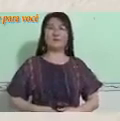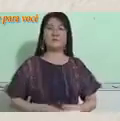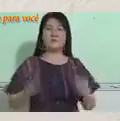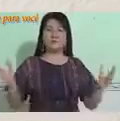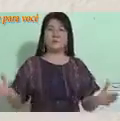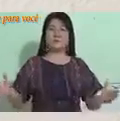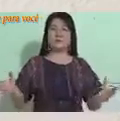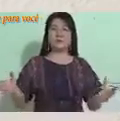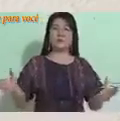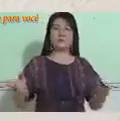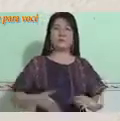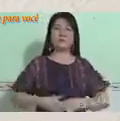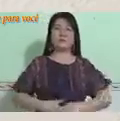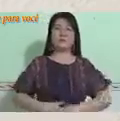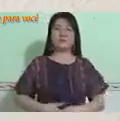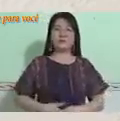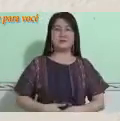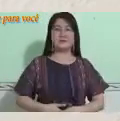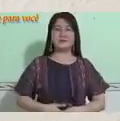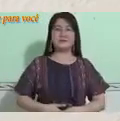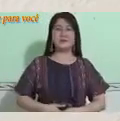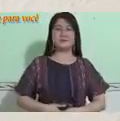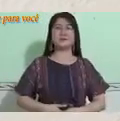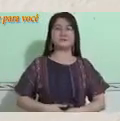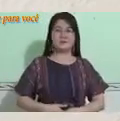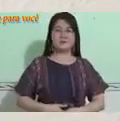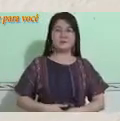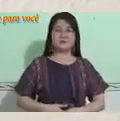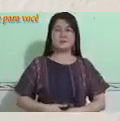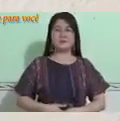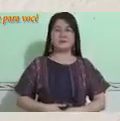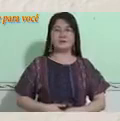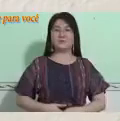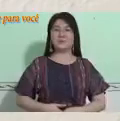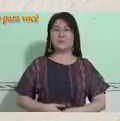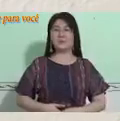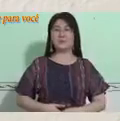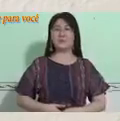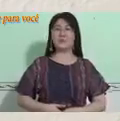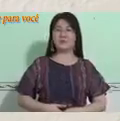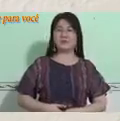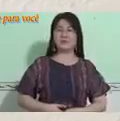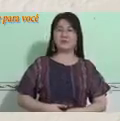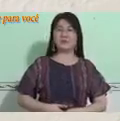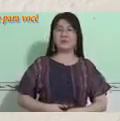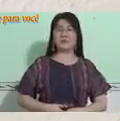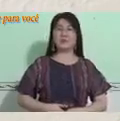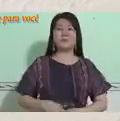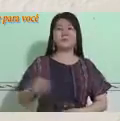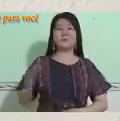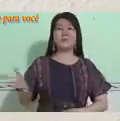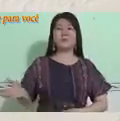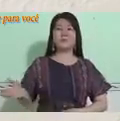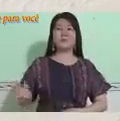Depois, pode-se ligar para o centro antivenenoso inscrito na embalagem para receber mais orientações. Ponto e vírgula,